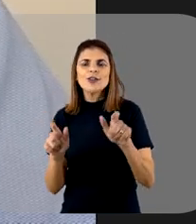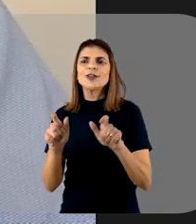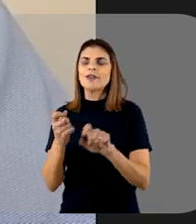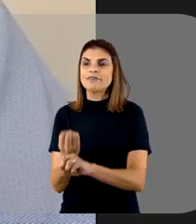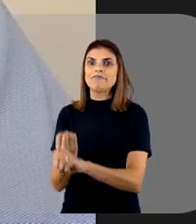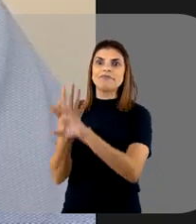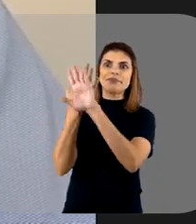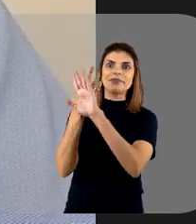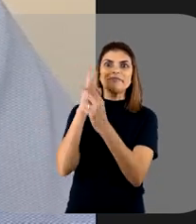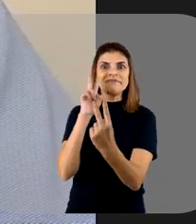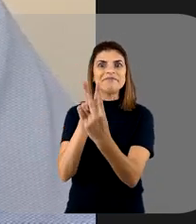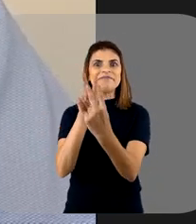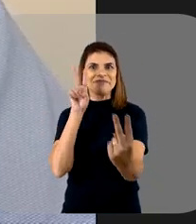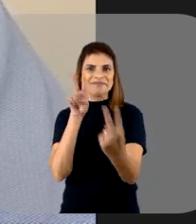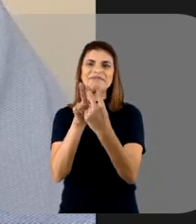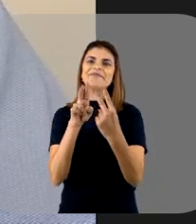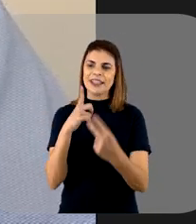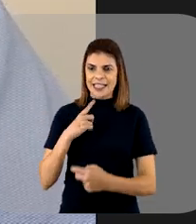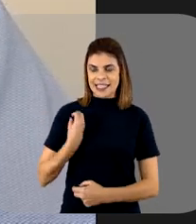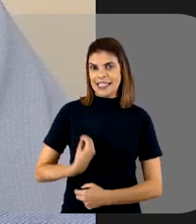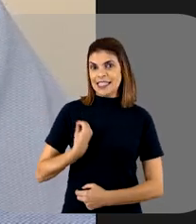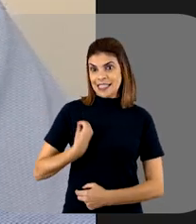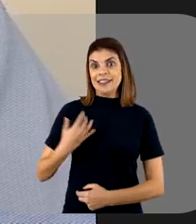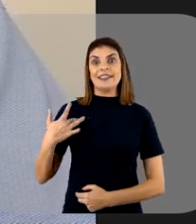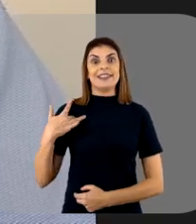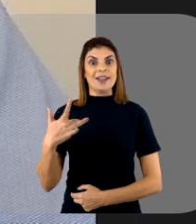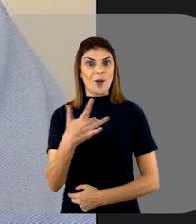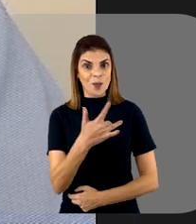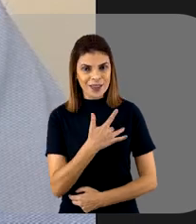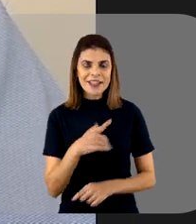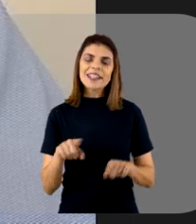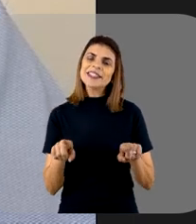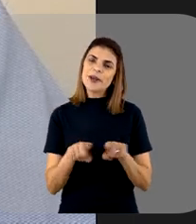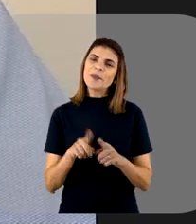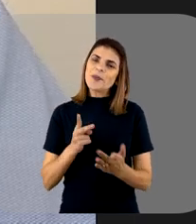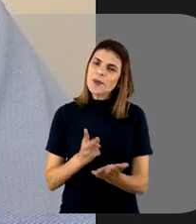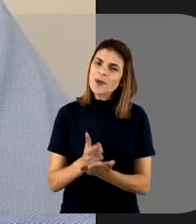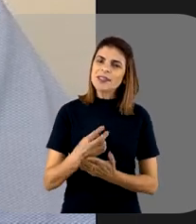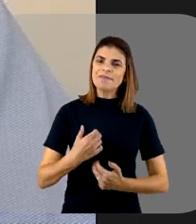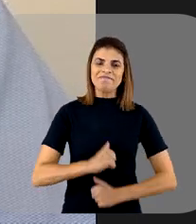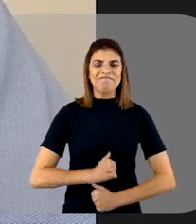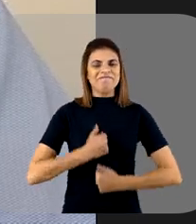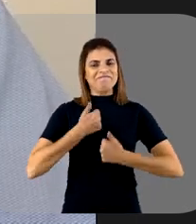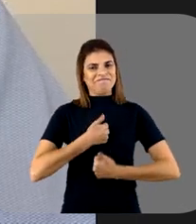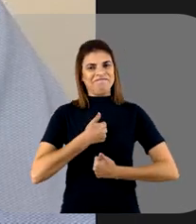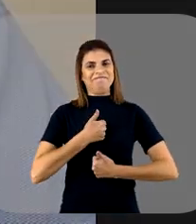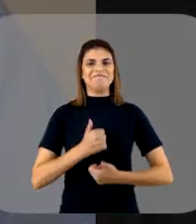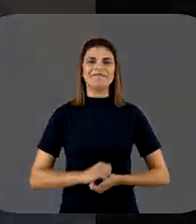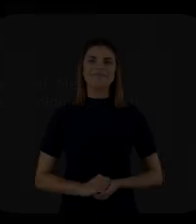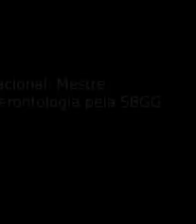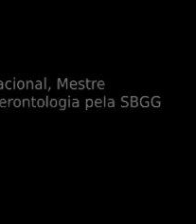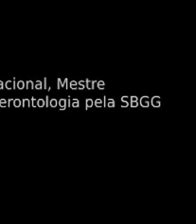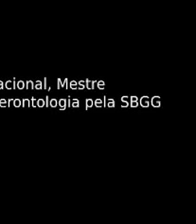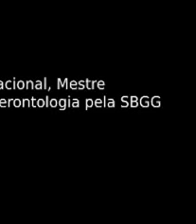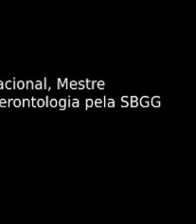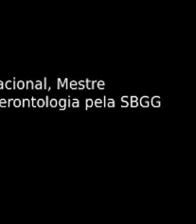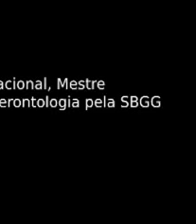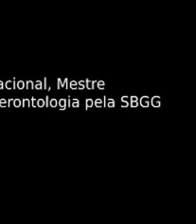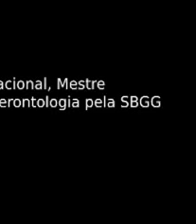com os outros, afinal, é essencial para uma existência humana saudável e para a manutenção do bem-estar.